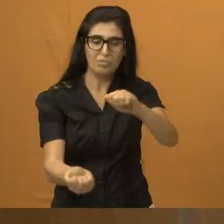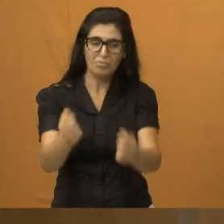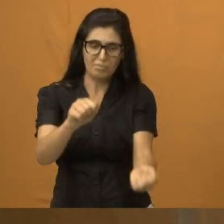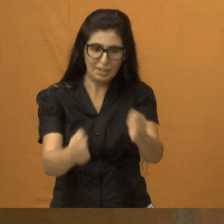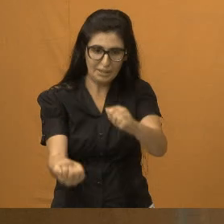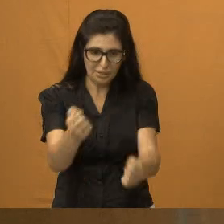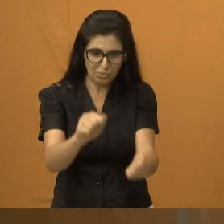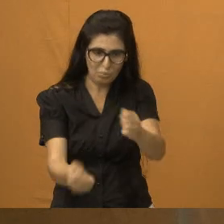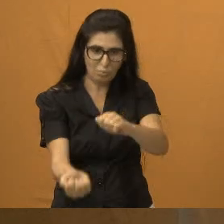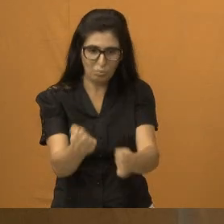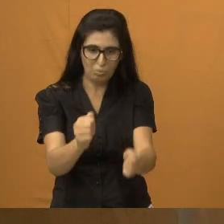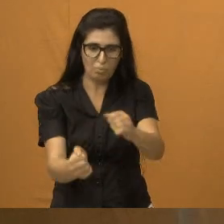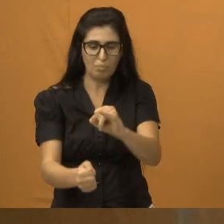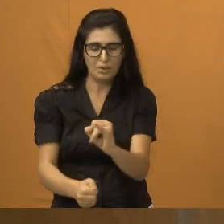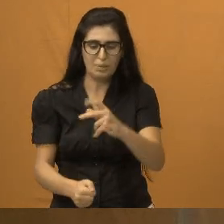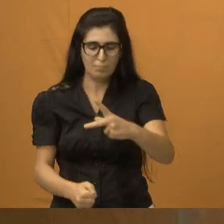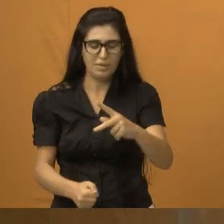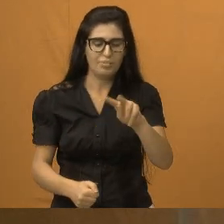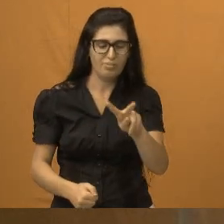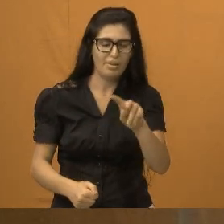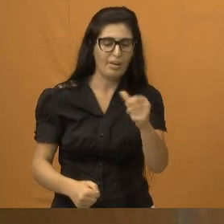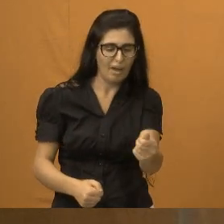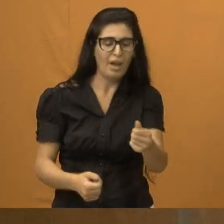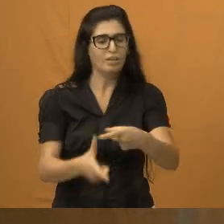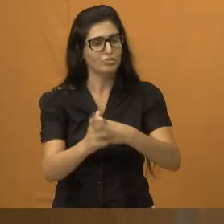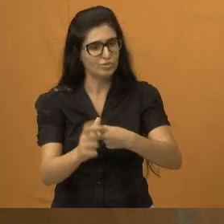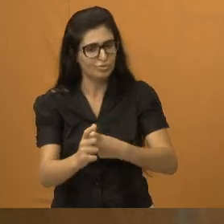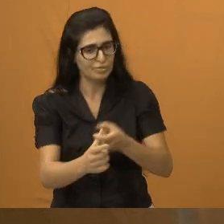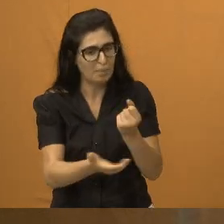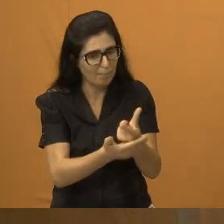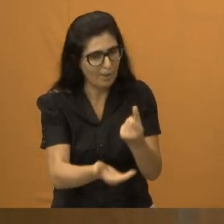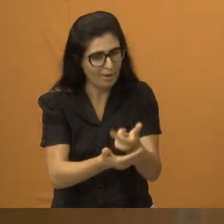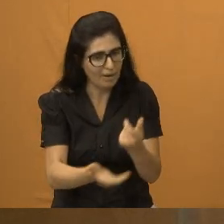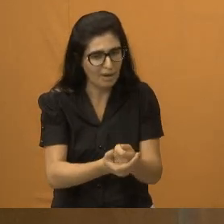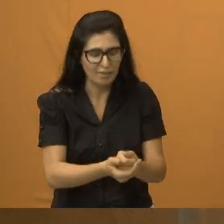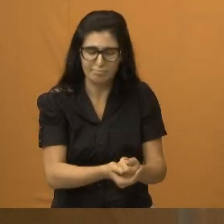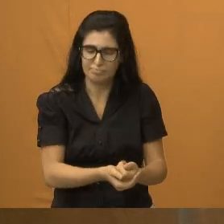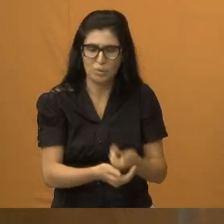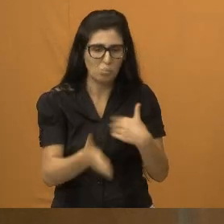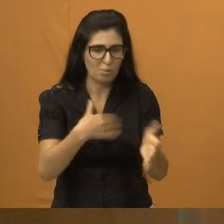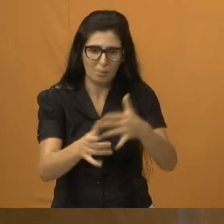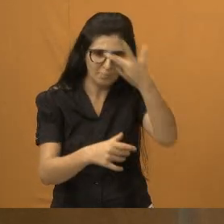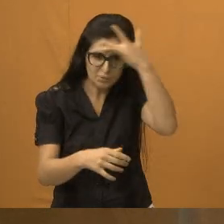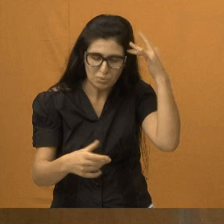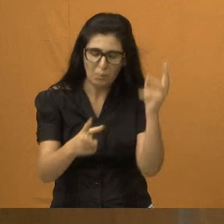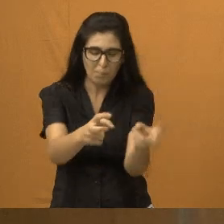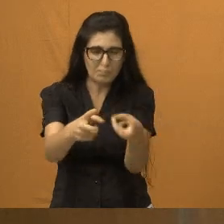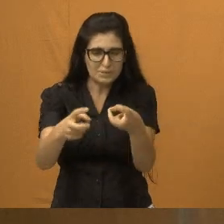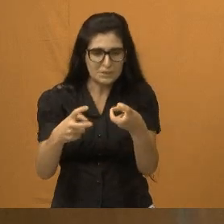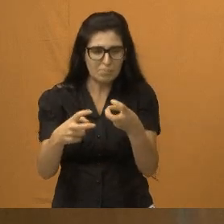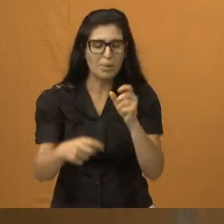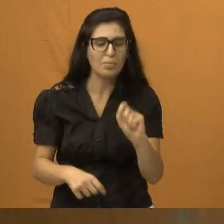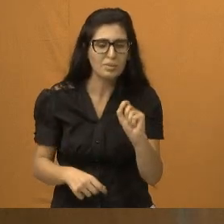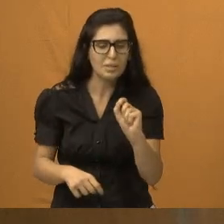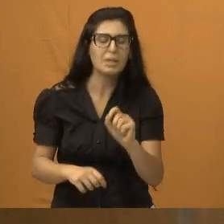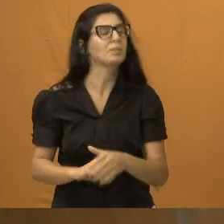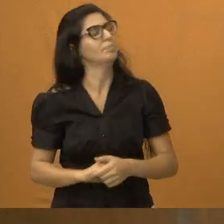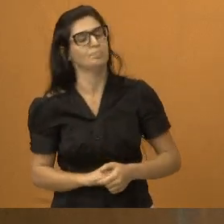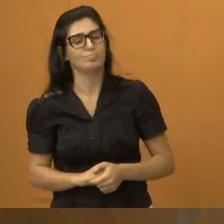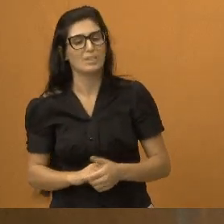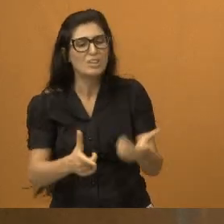temos circulando na cidade de Jacareí. E como podemos perceber, nos próprios números já apresentados, o